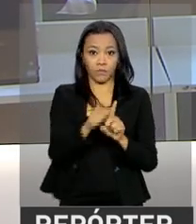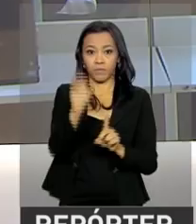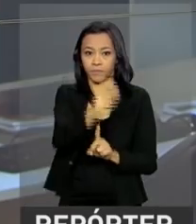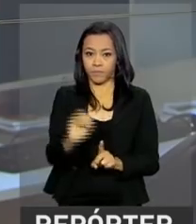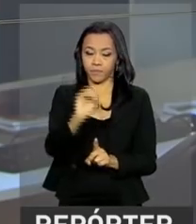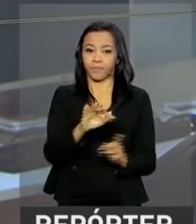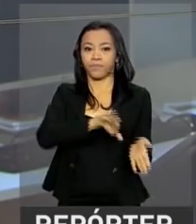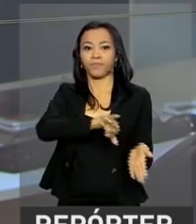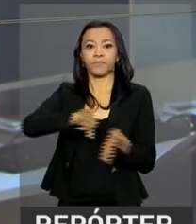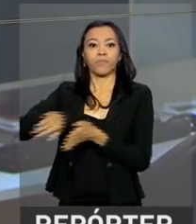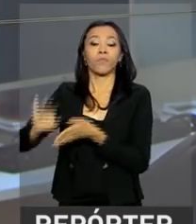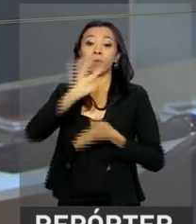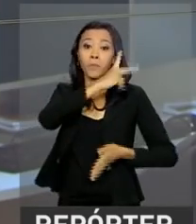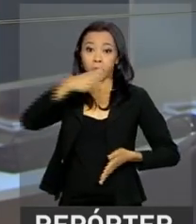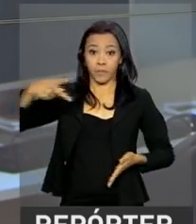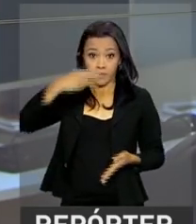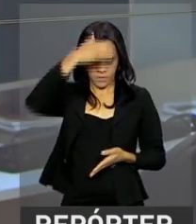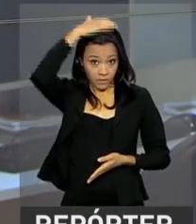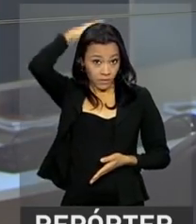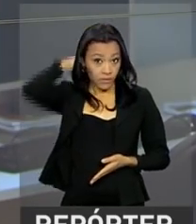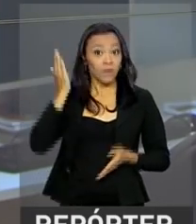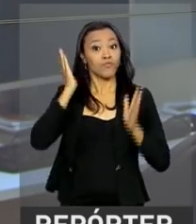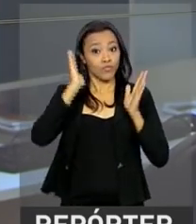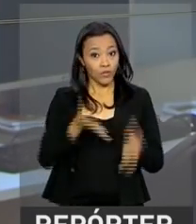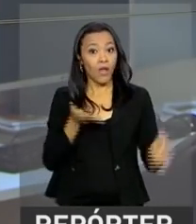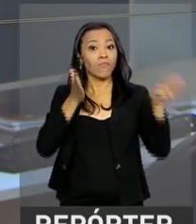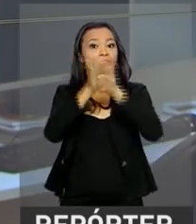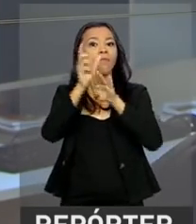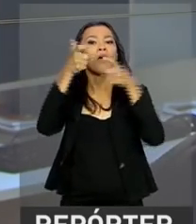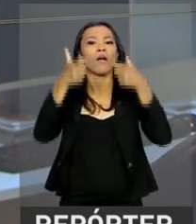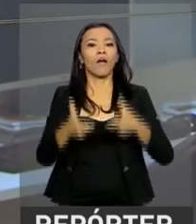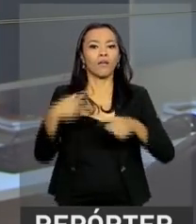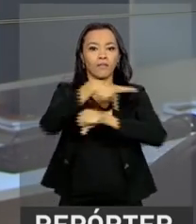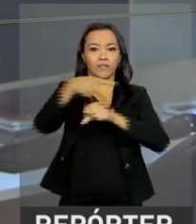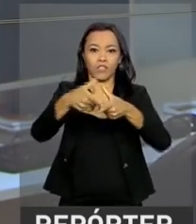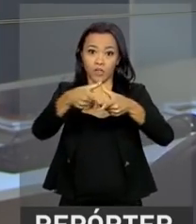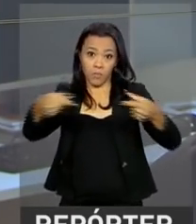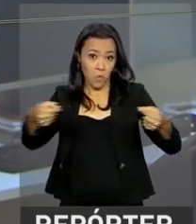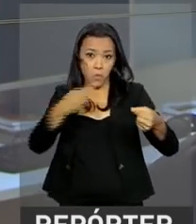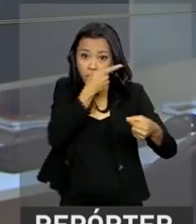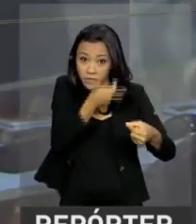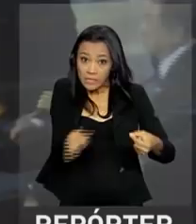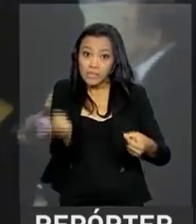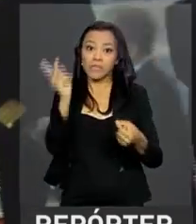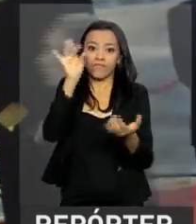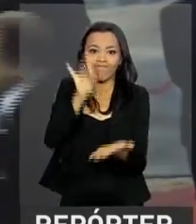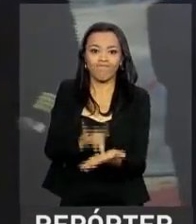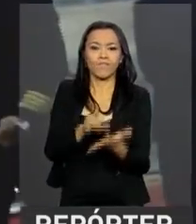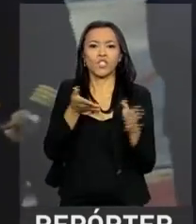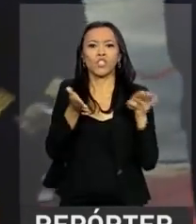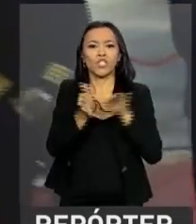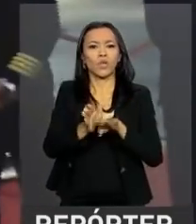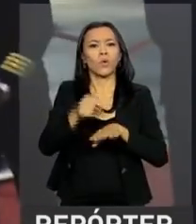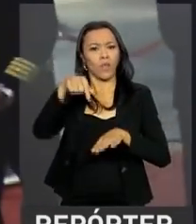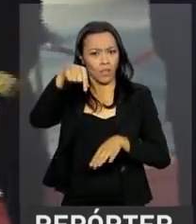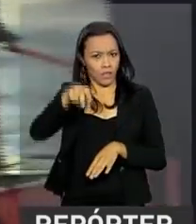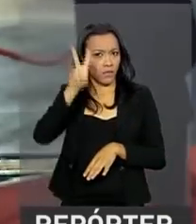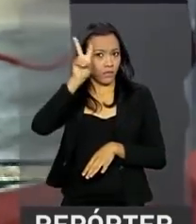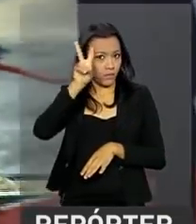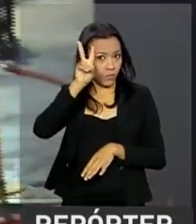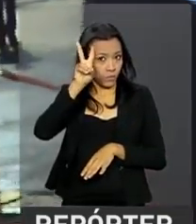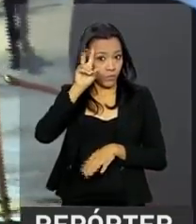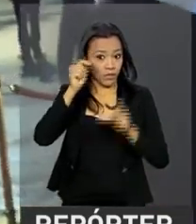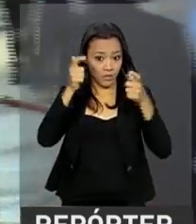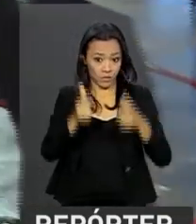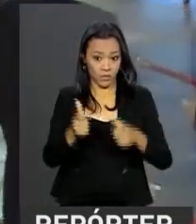outubro. O presidente Michel Temer está no Japão para uma visita oficial. Ele chegou a Tóquio nesta segunda-feira. É